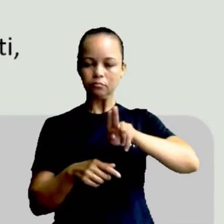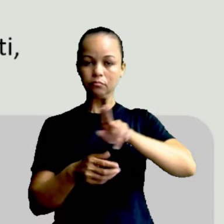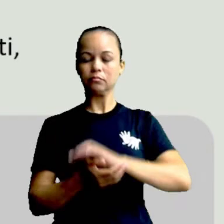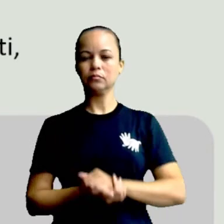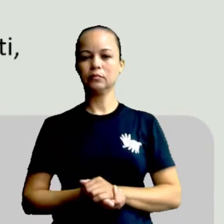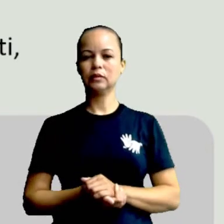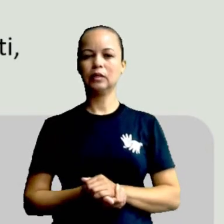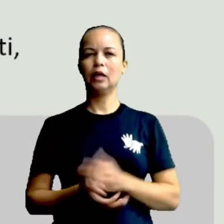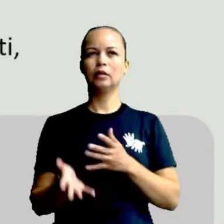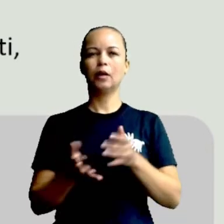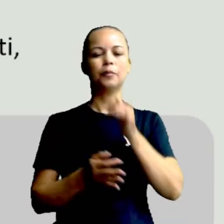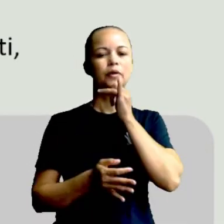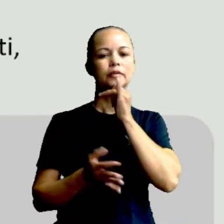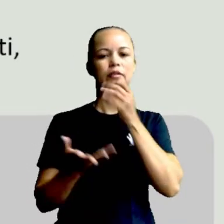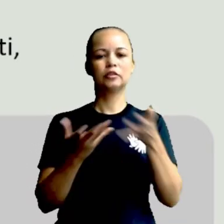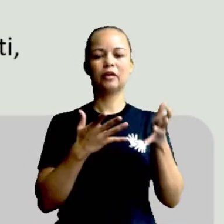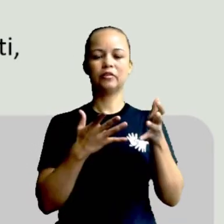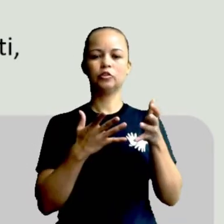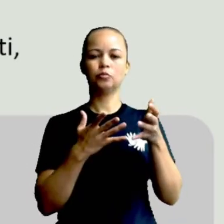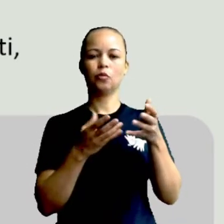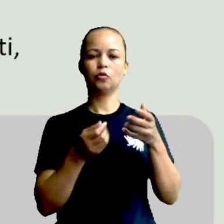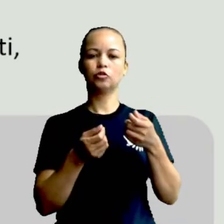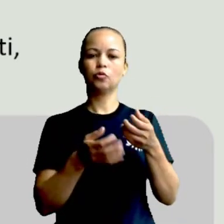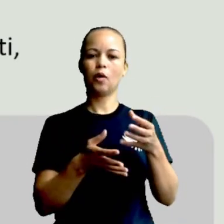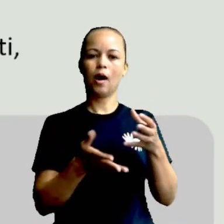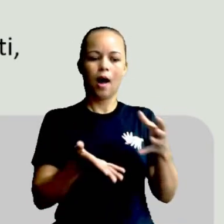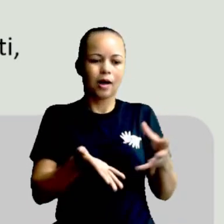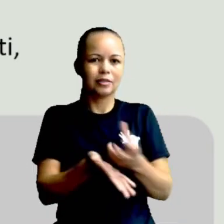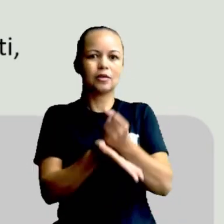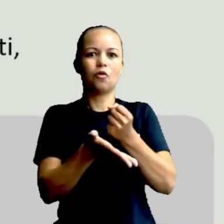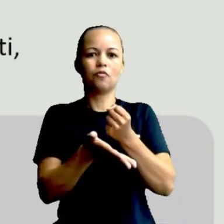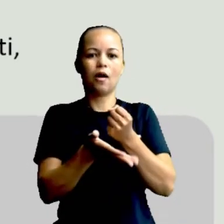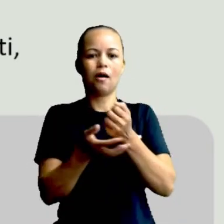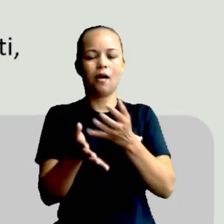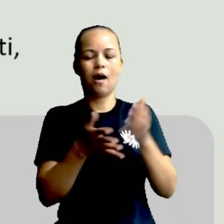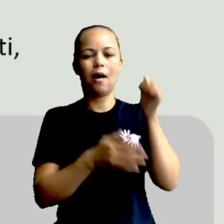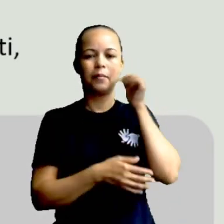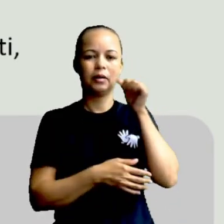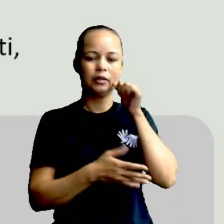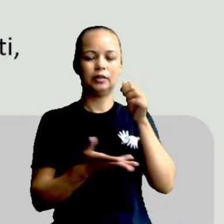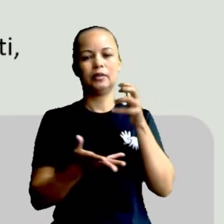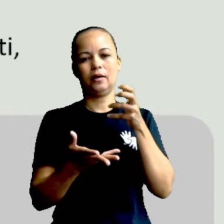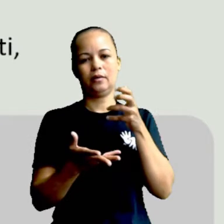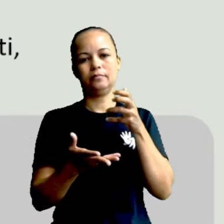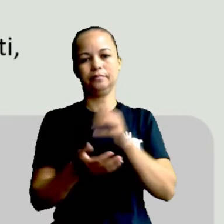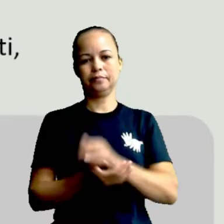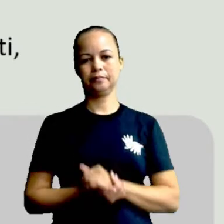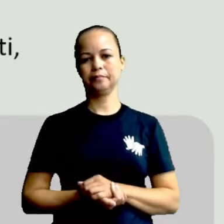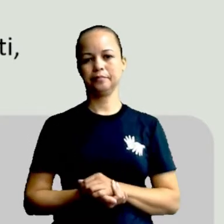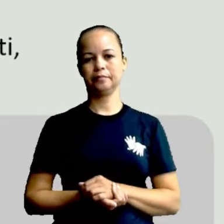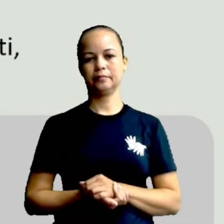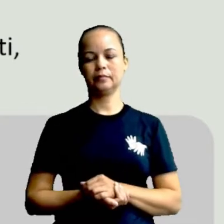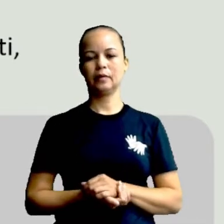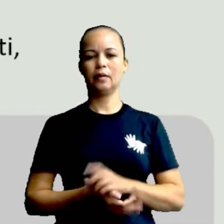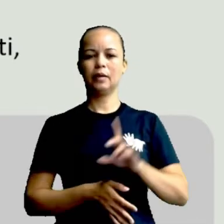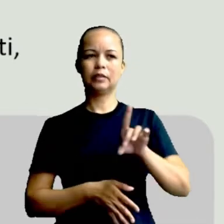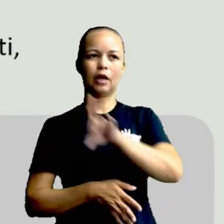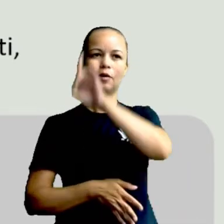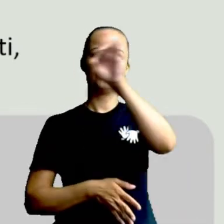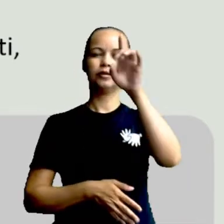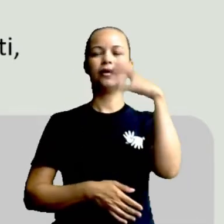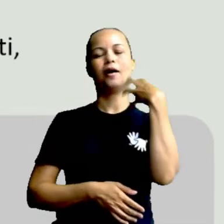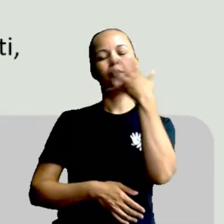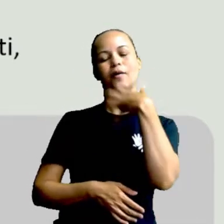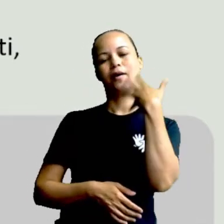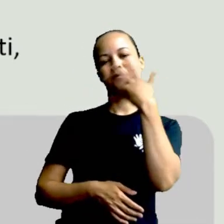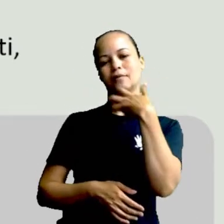estava disposto a salvar a menina e salvar no indica destino né passava o dia